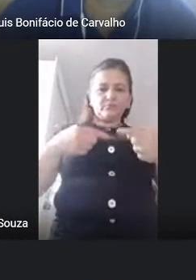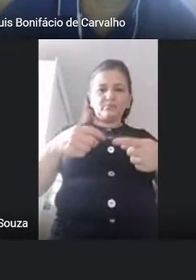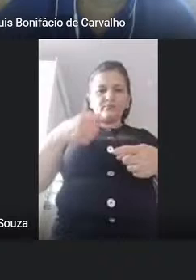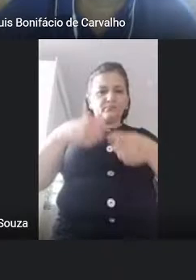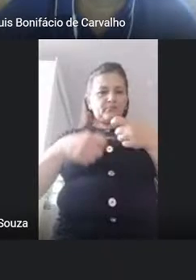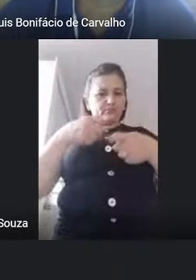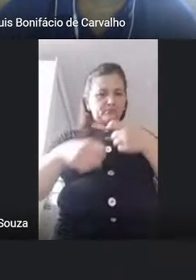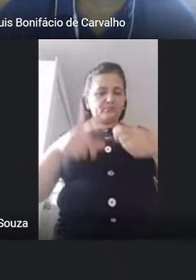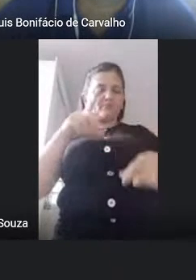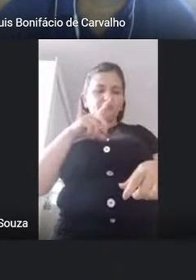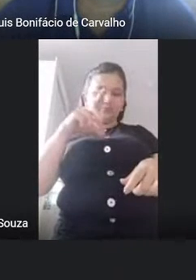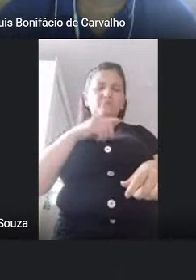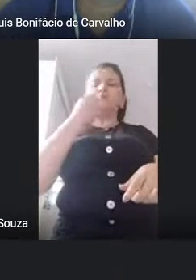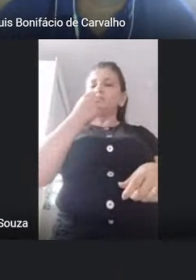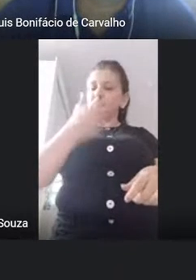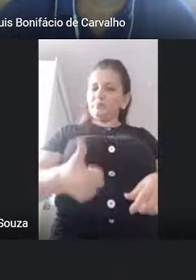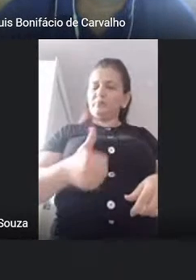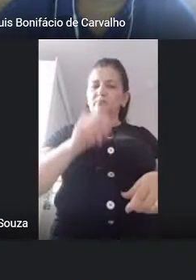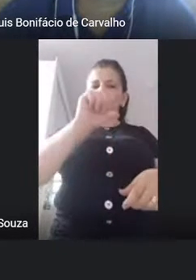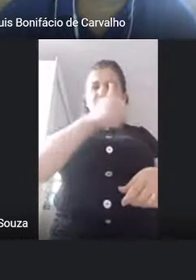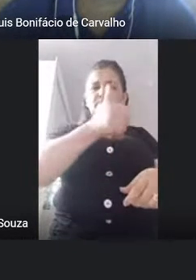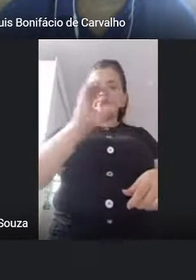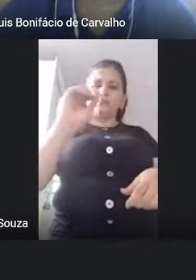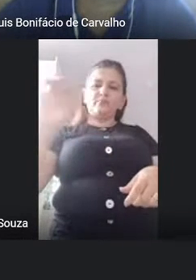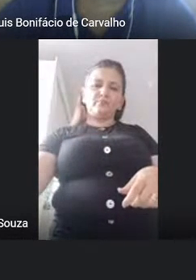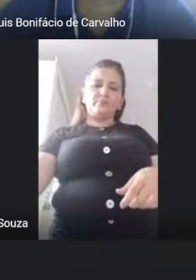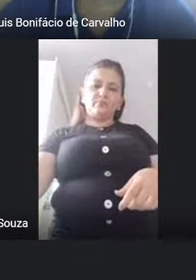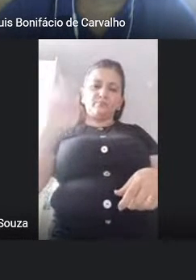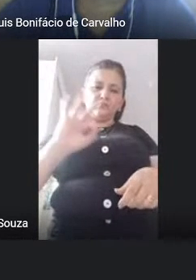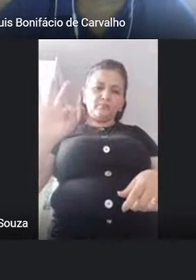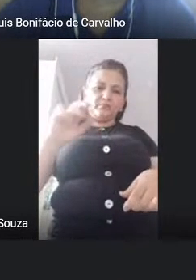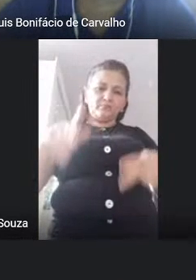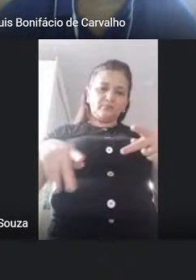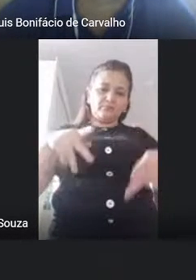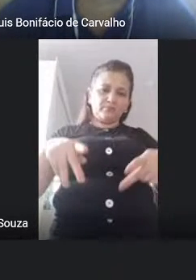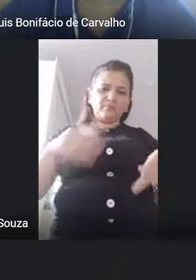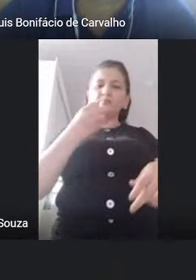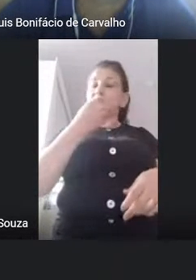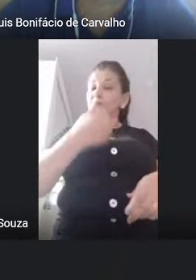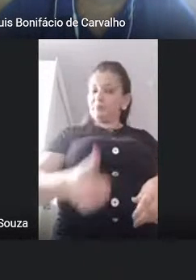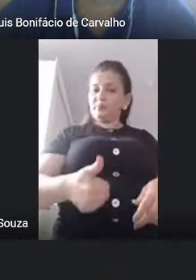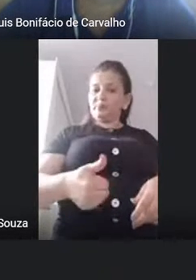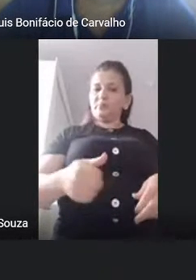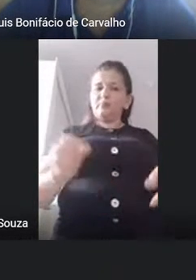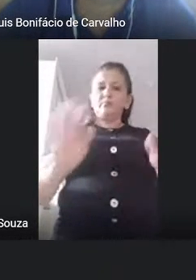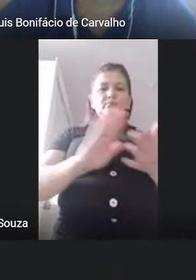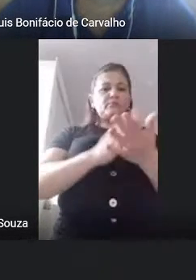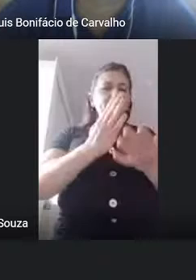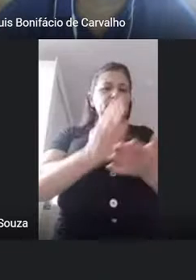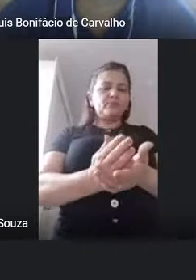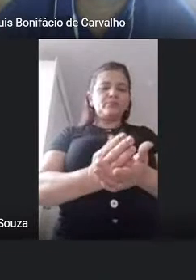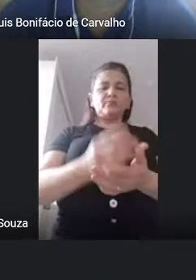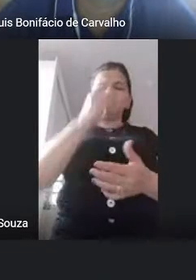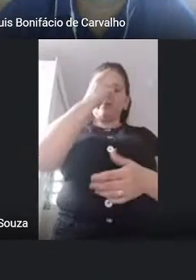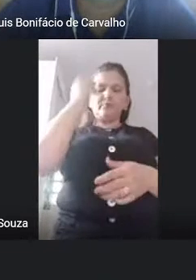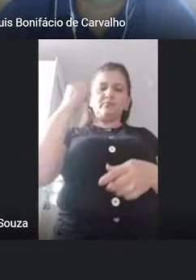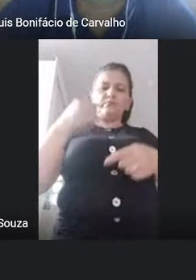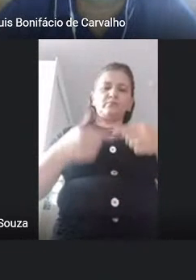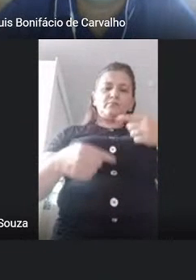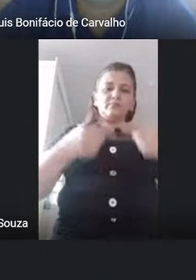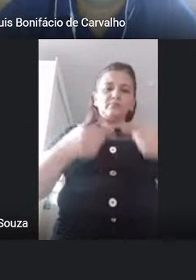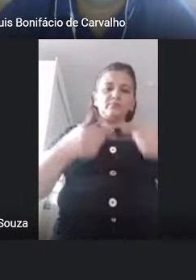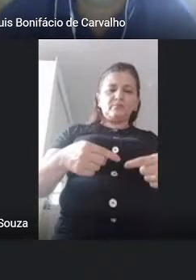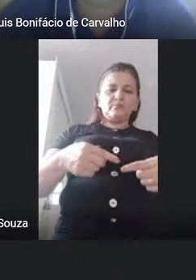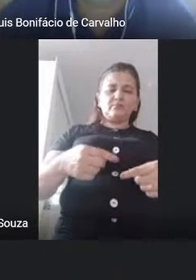da população tem relações sexuais, mas ninguém quer discutir isso. E aí ninguém quer discutir com jovens, as pessoas têm dificuldade de discutir